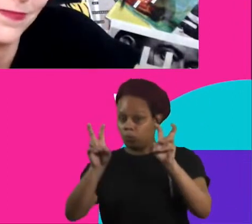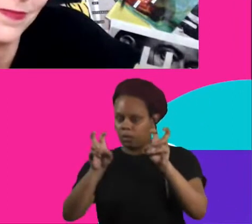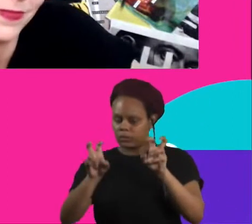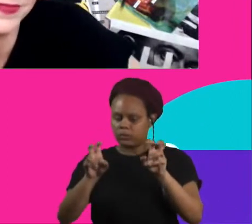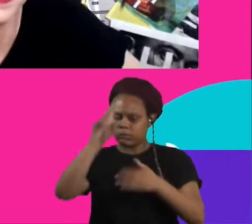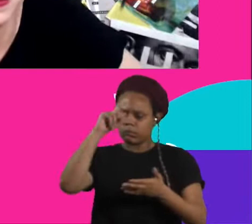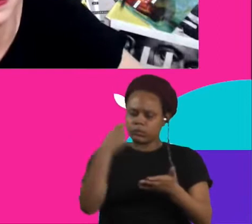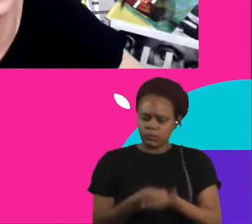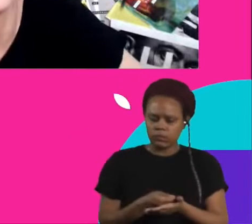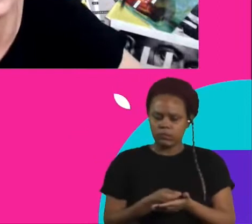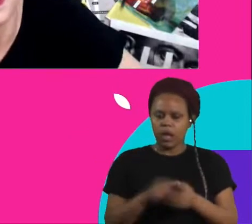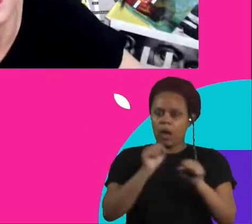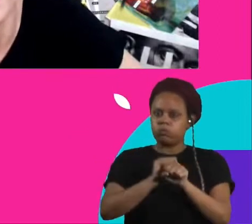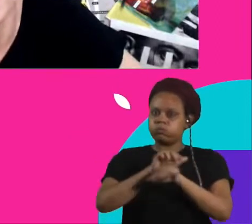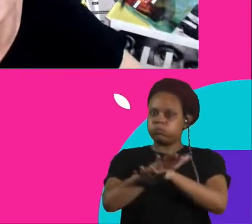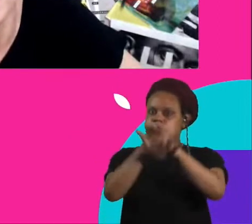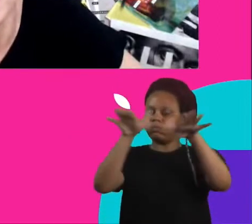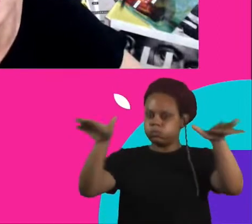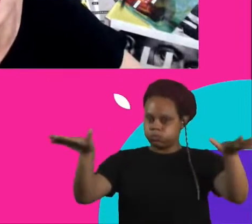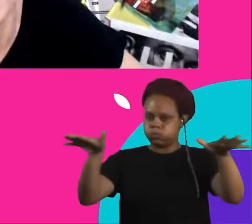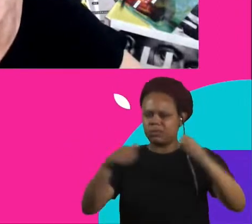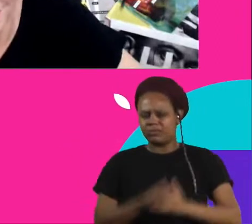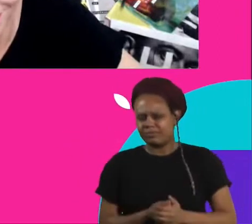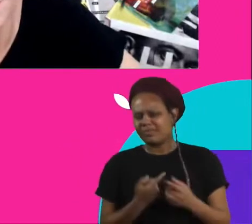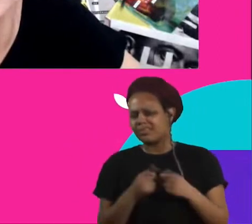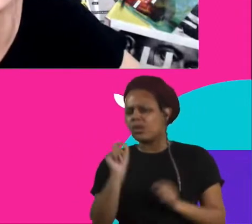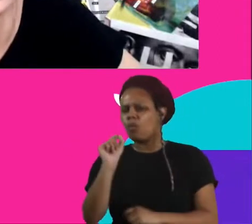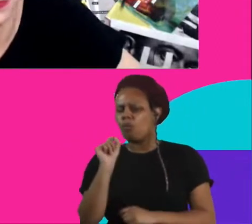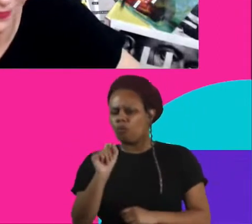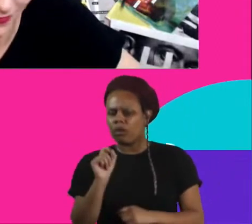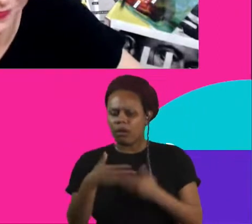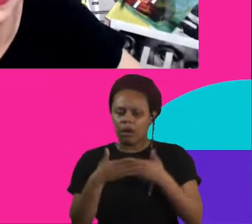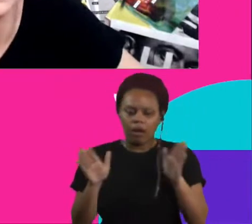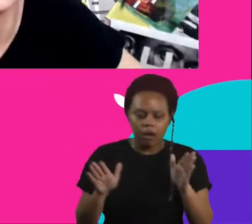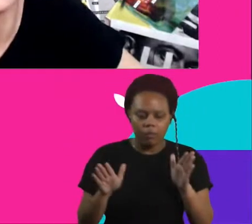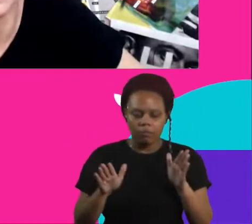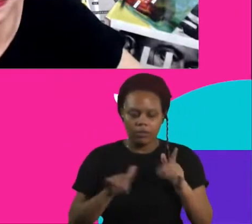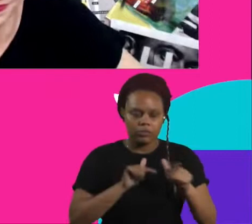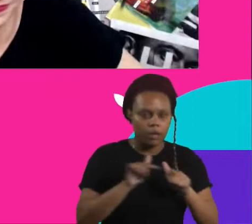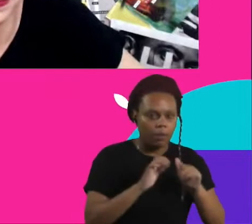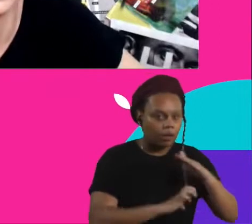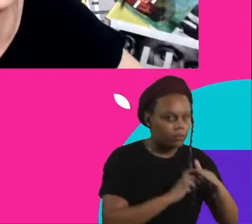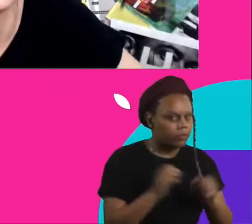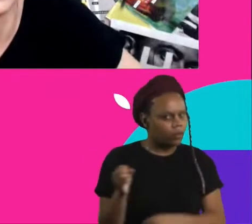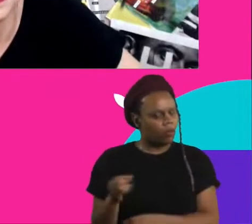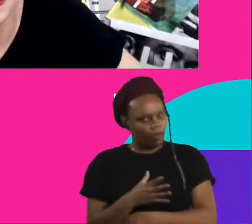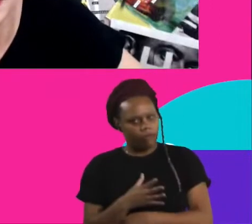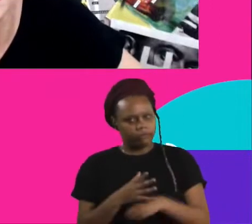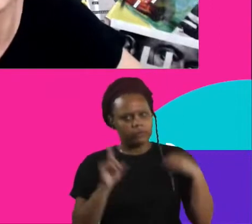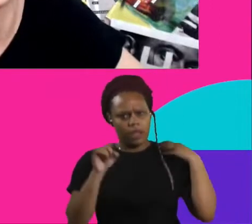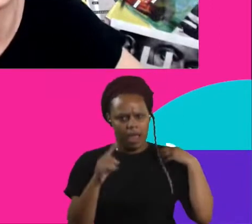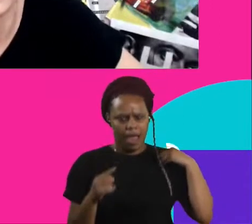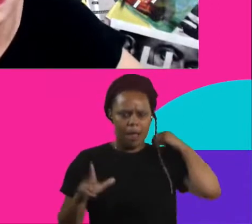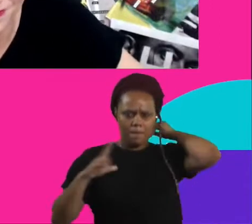né? Tomada de decisão em relação a quê? A abertura de um novo negócio? Tomada de decisão em relação a algo pessoal?